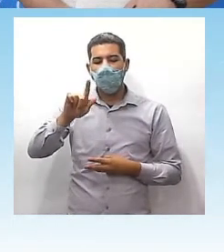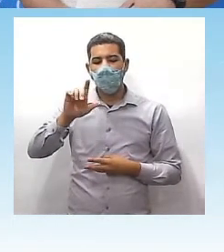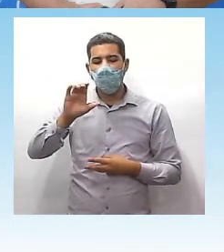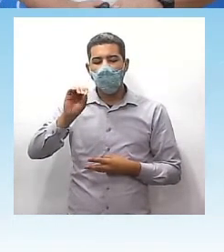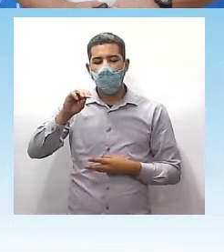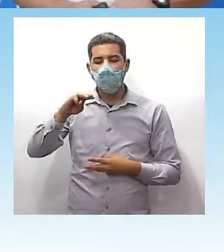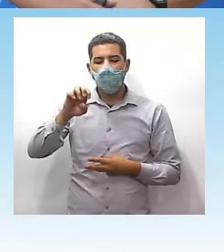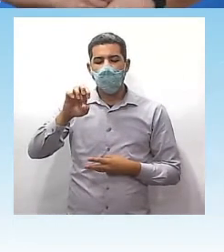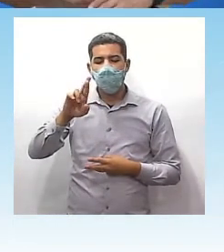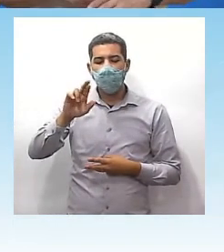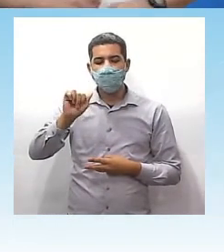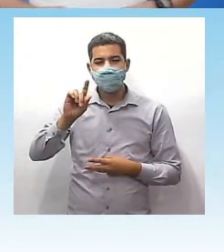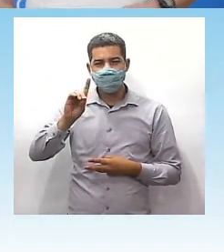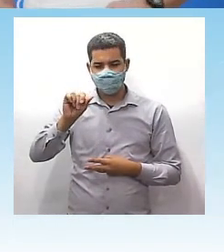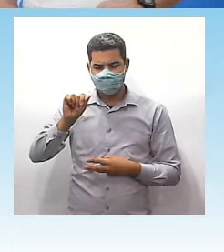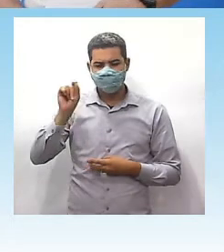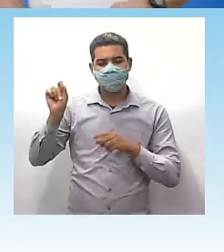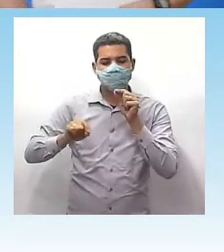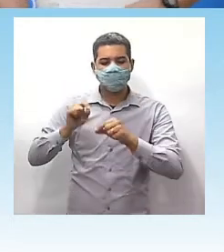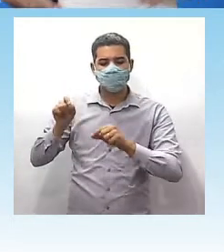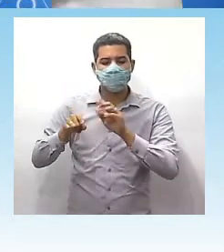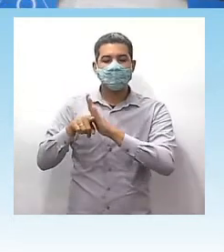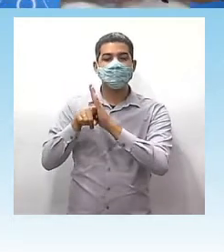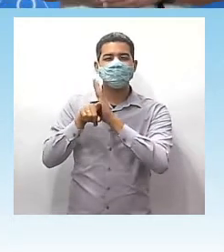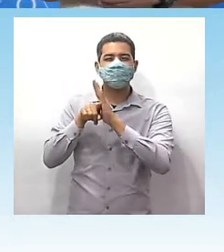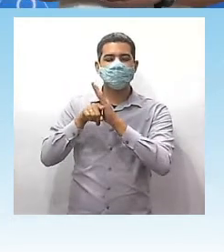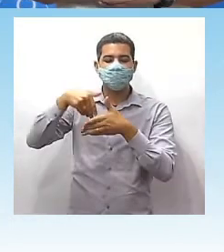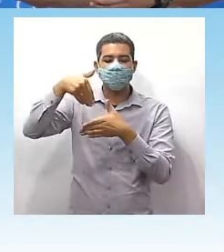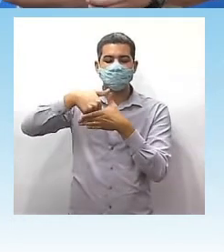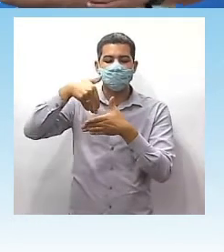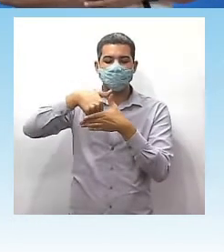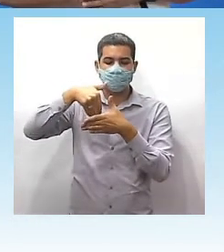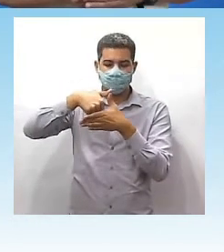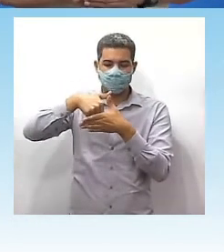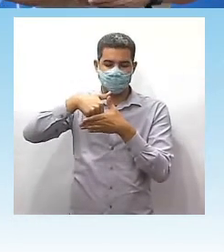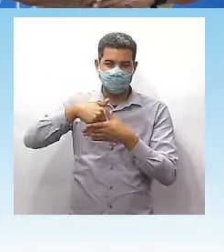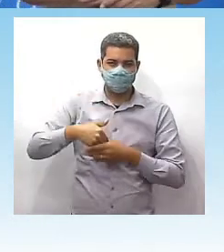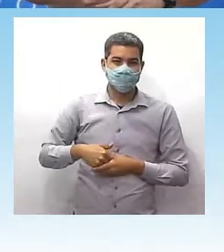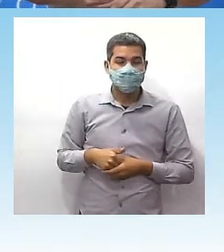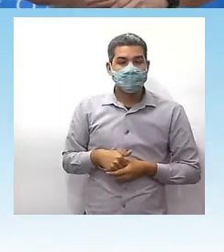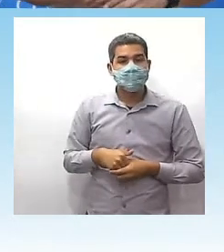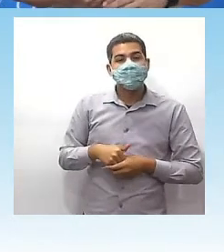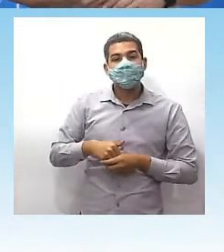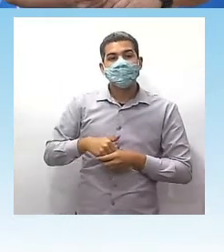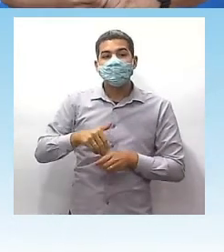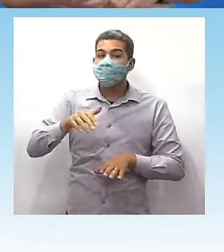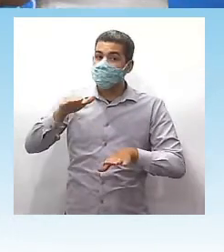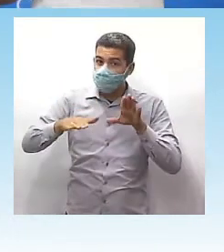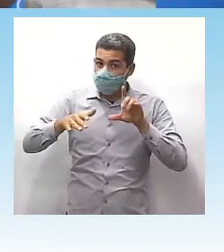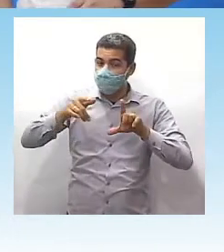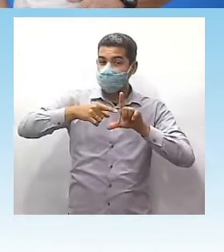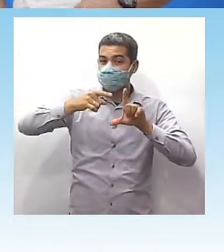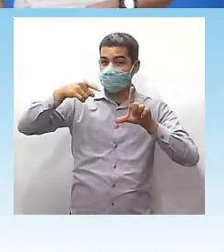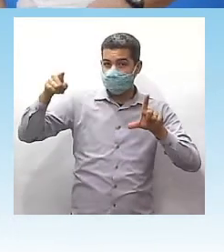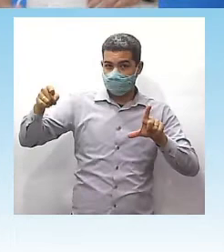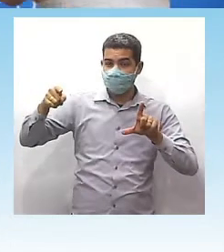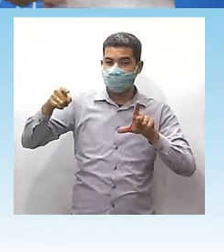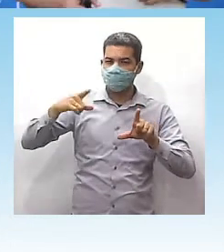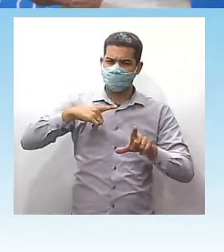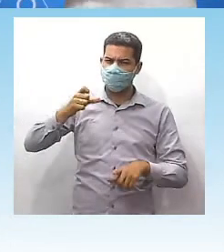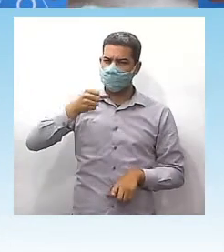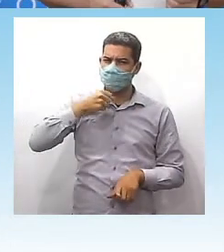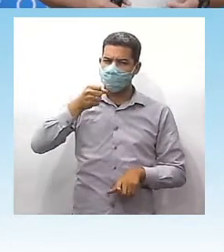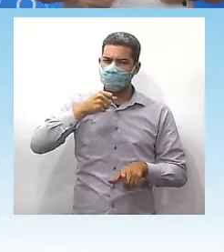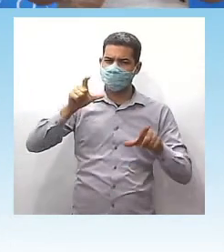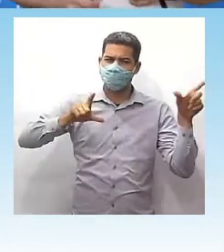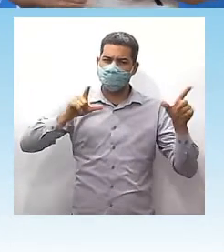estão acostumados demais a ver, gente. Prestem atenção, porque muitos dos gráficos apresentados na mídia